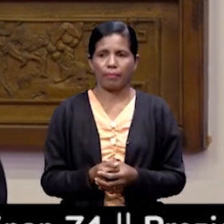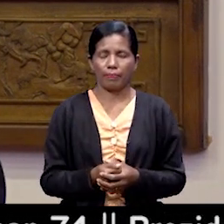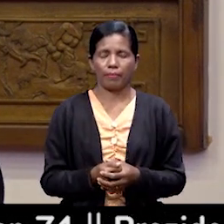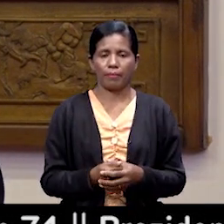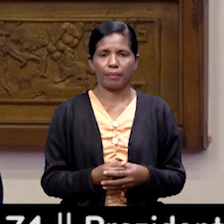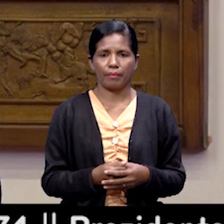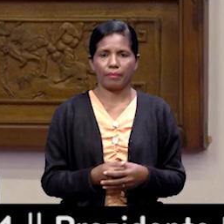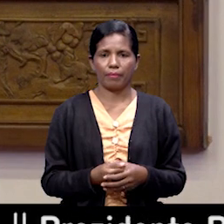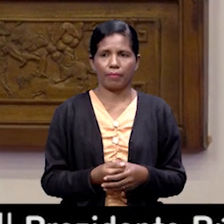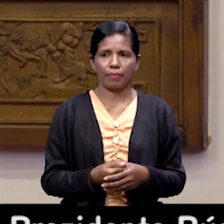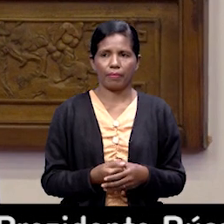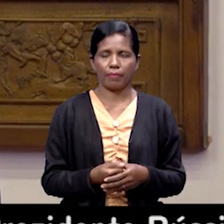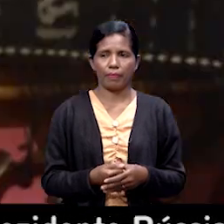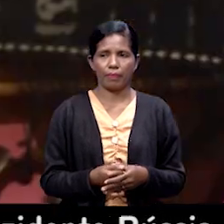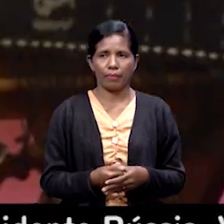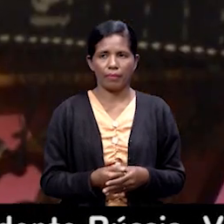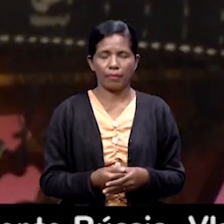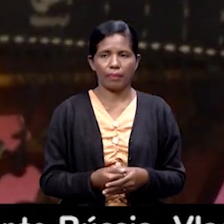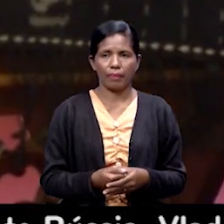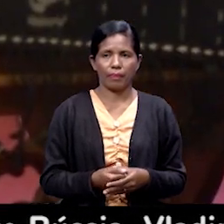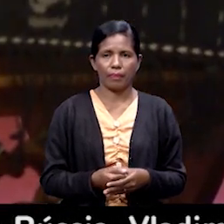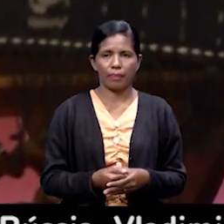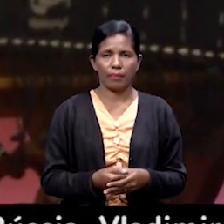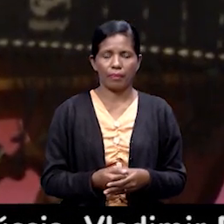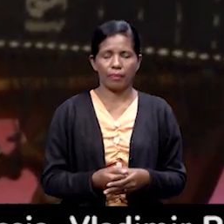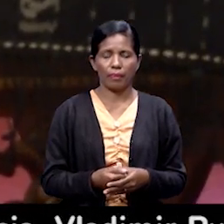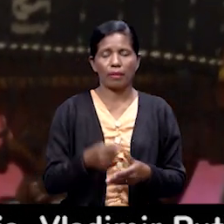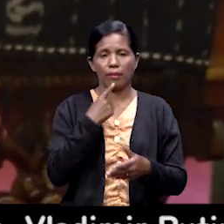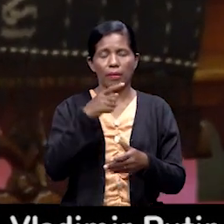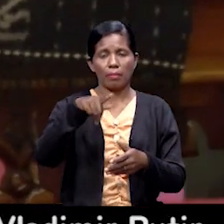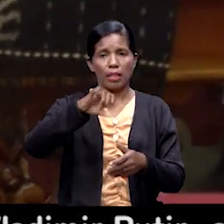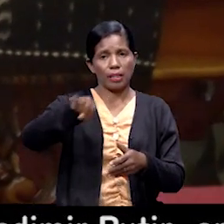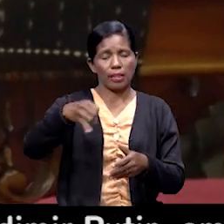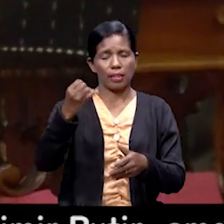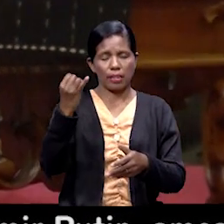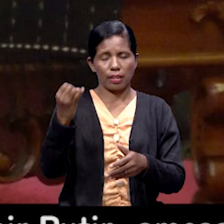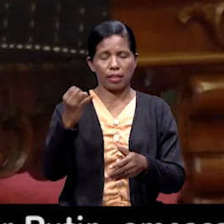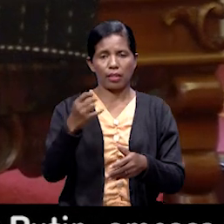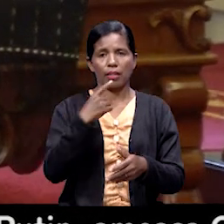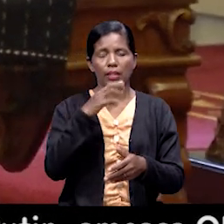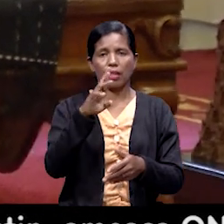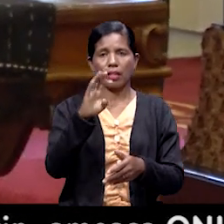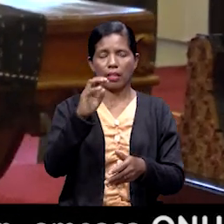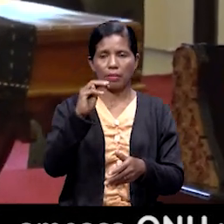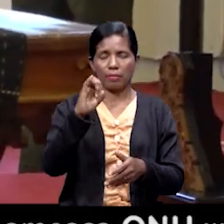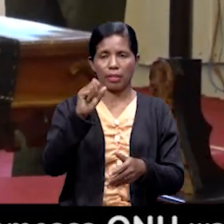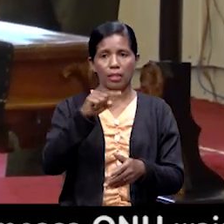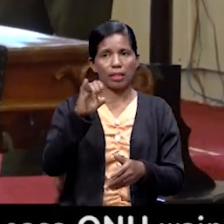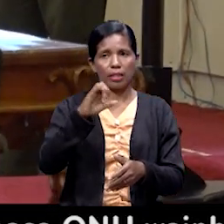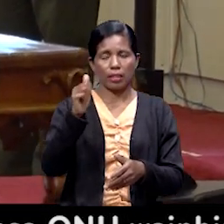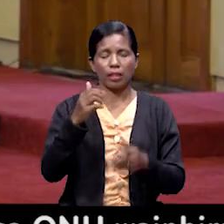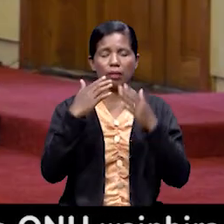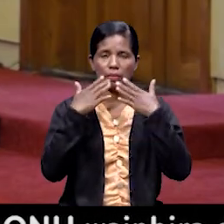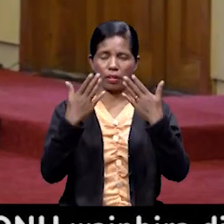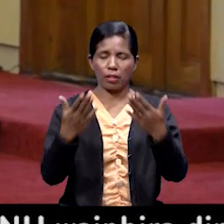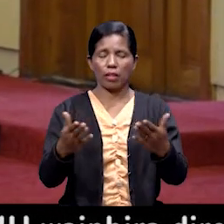funções em que está empossada. Adjunta Procuradora-Geral da República Remisia de Fátima da Silva agradece